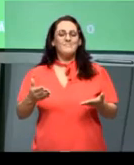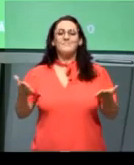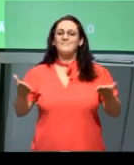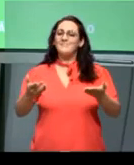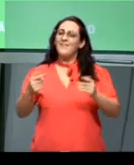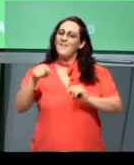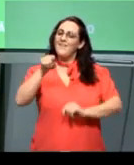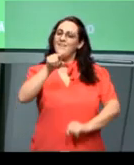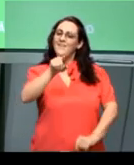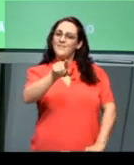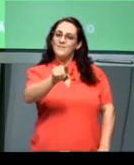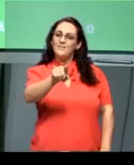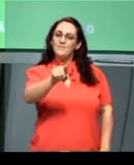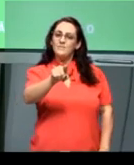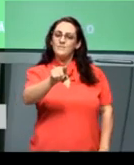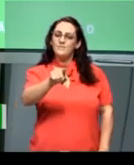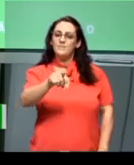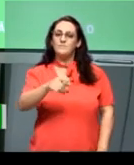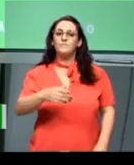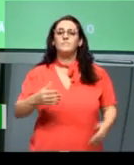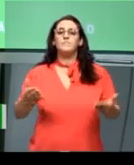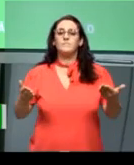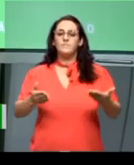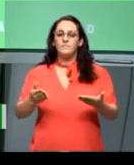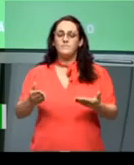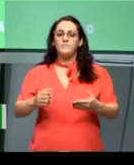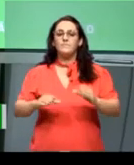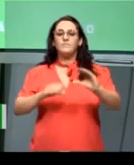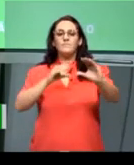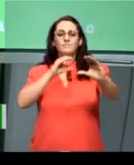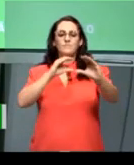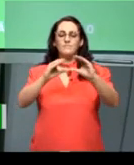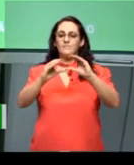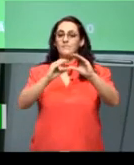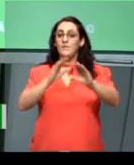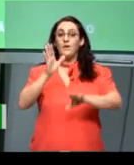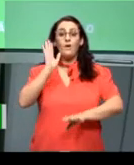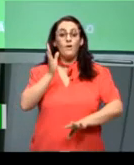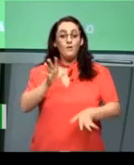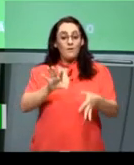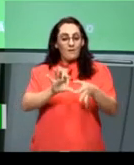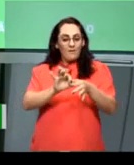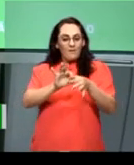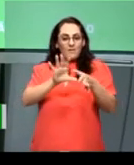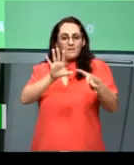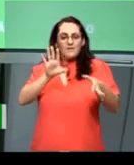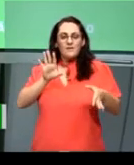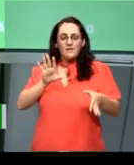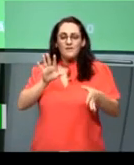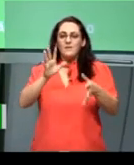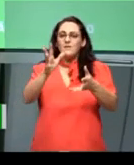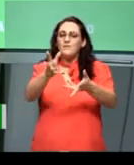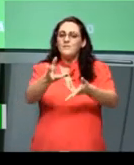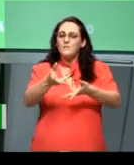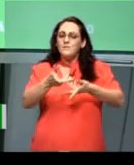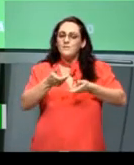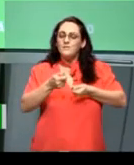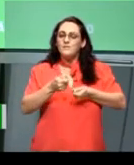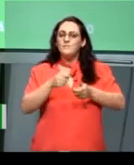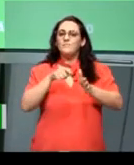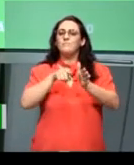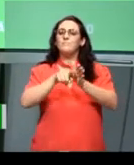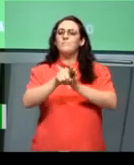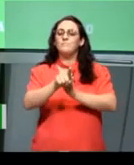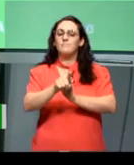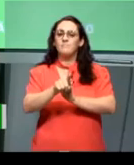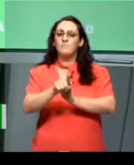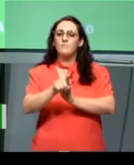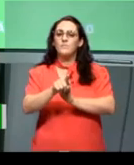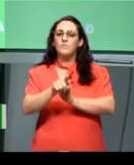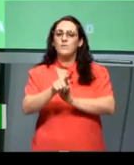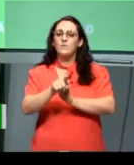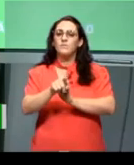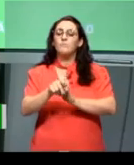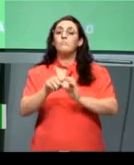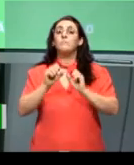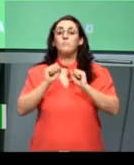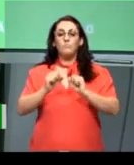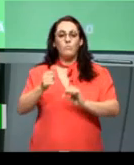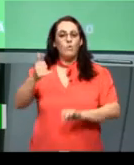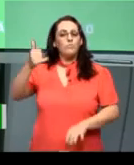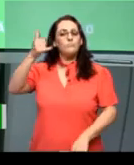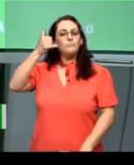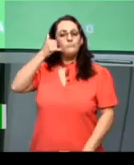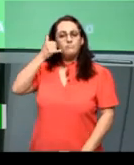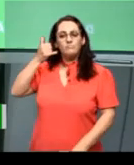você. Os nossos canais de comunicação já estão abertos para receber a sua pergunta. Ligue no